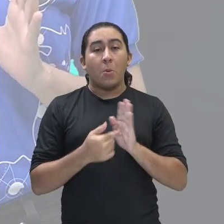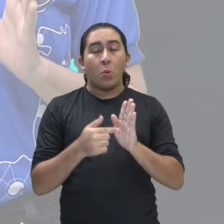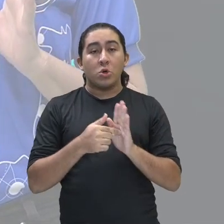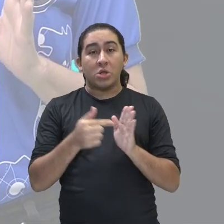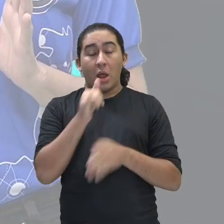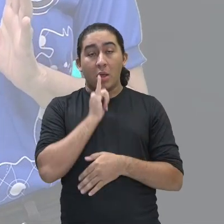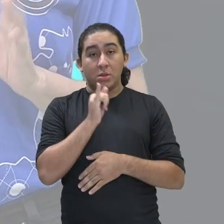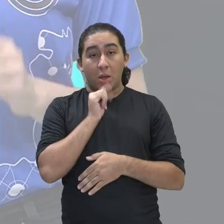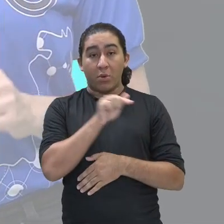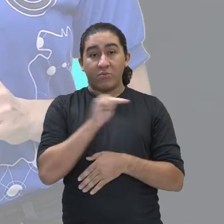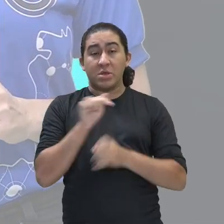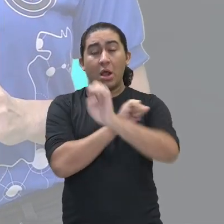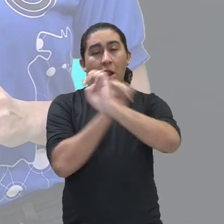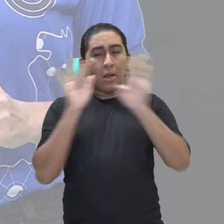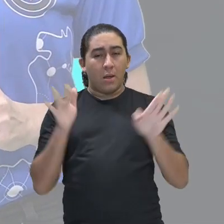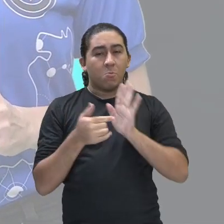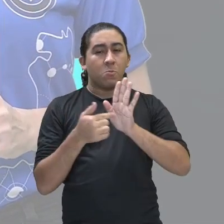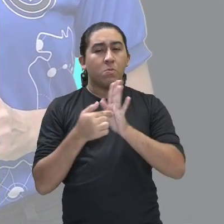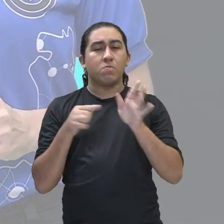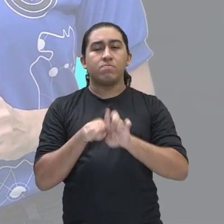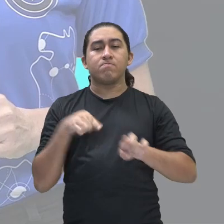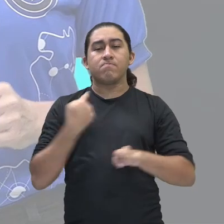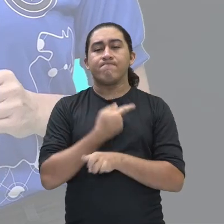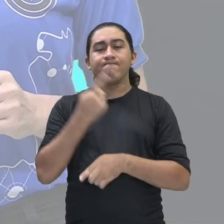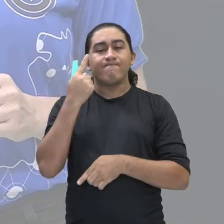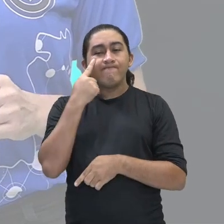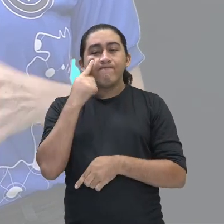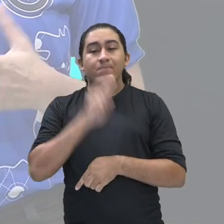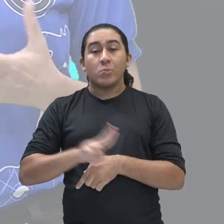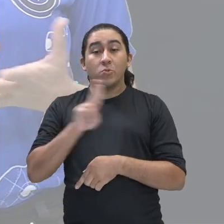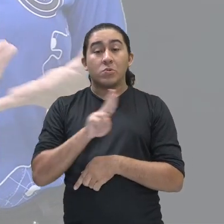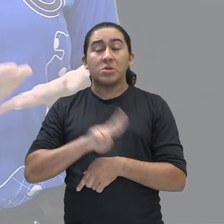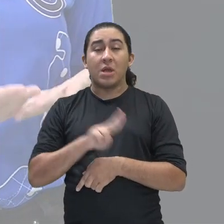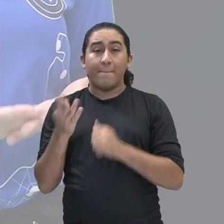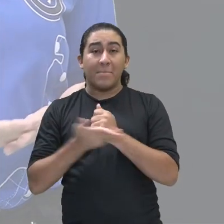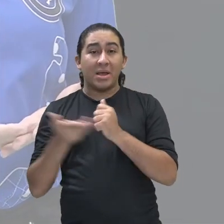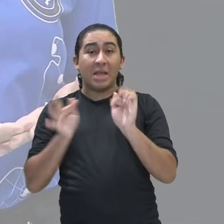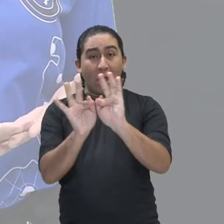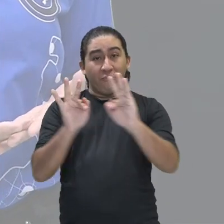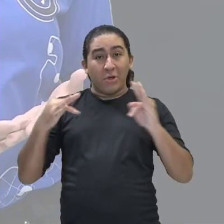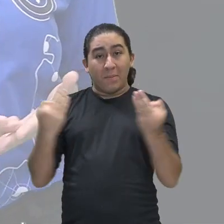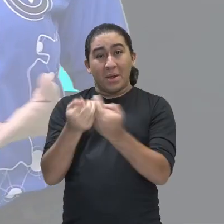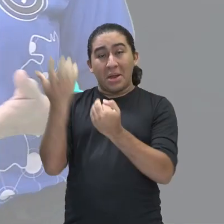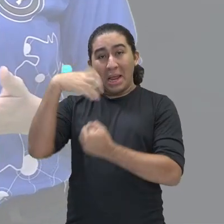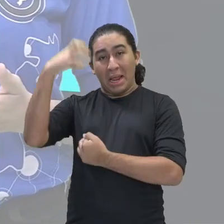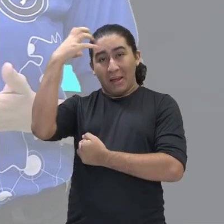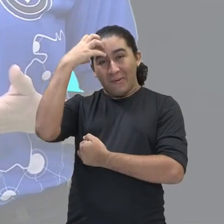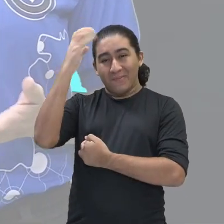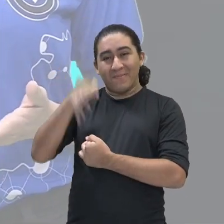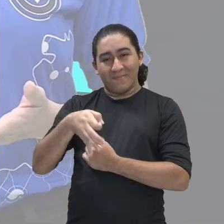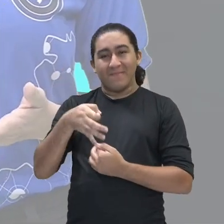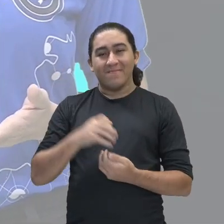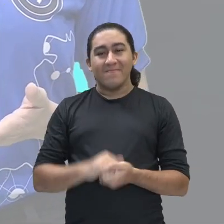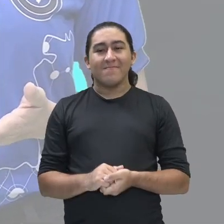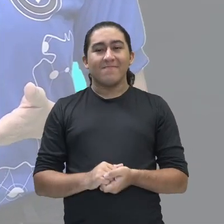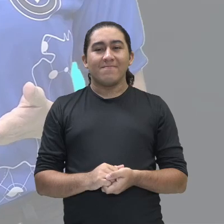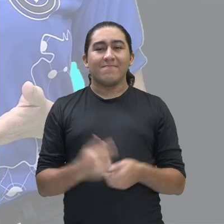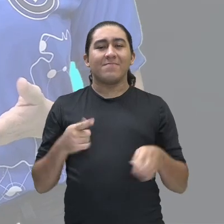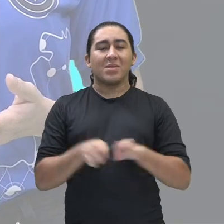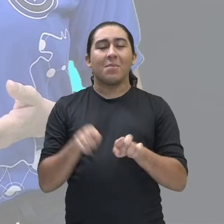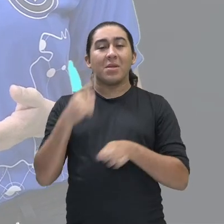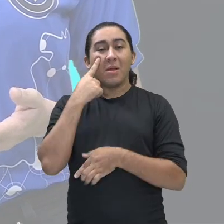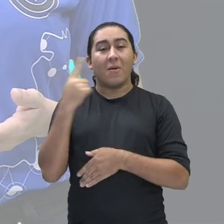bem claro para vocês, nós tiramos como base uma família, a família real, certo? E aqui nós